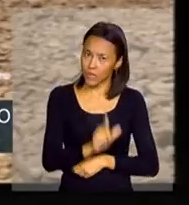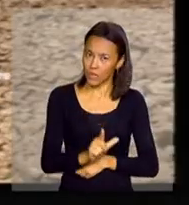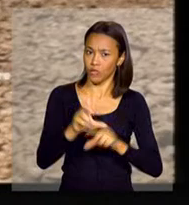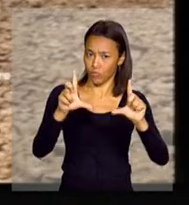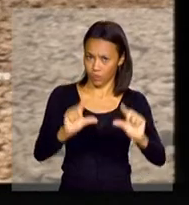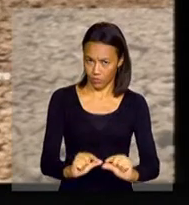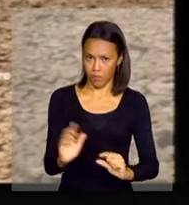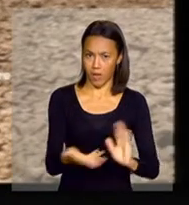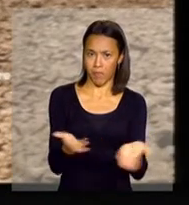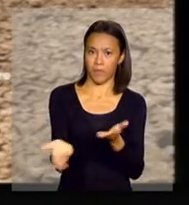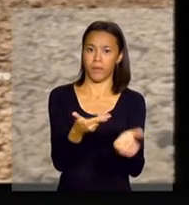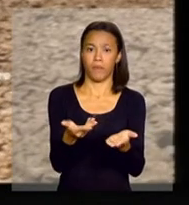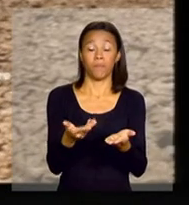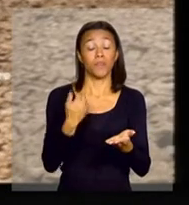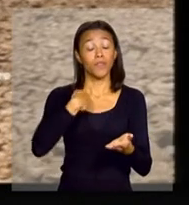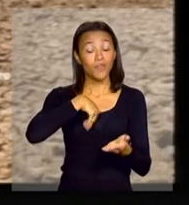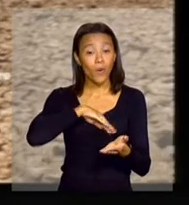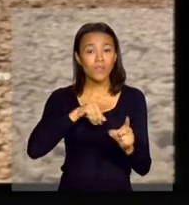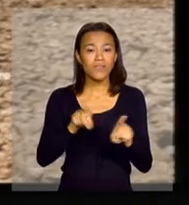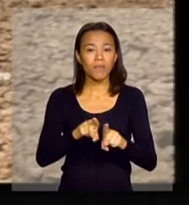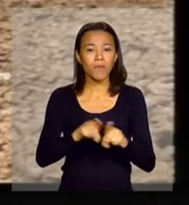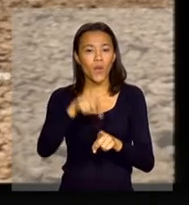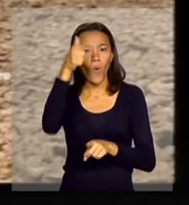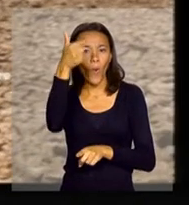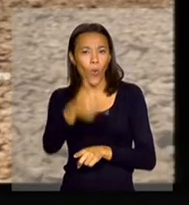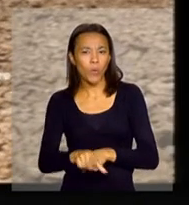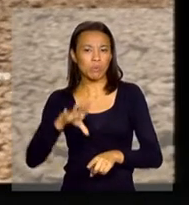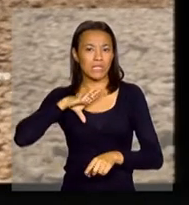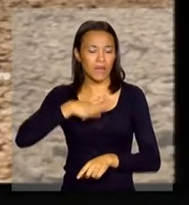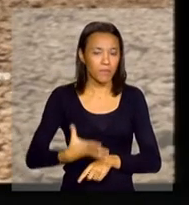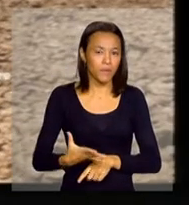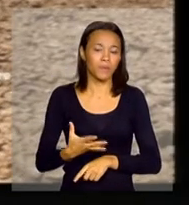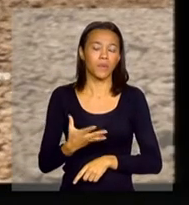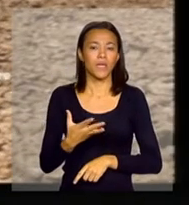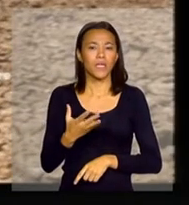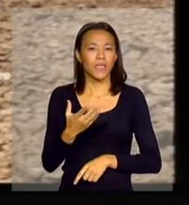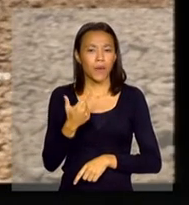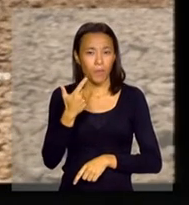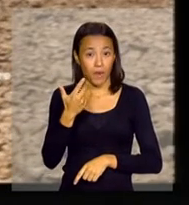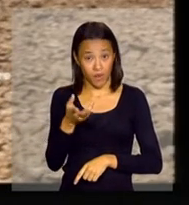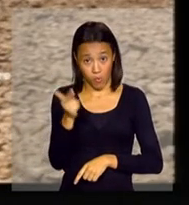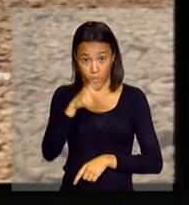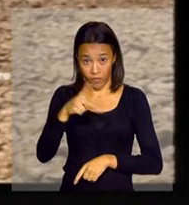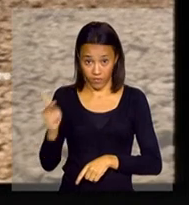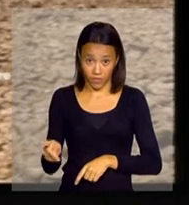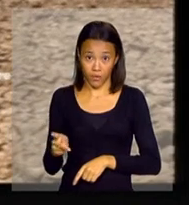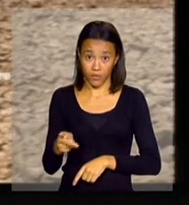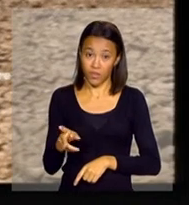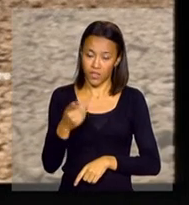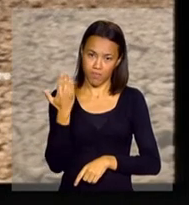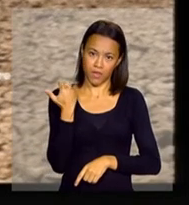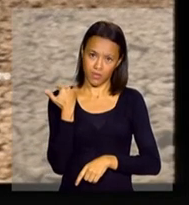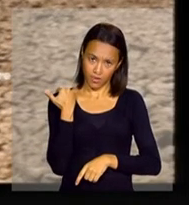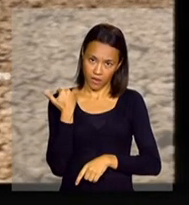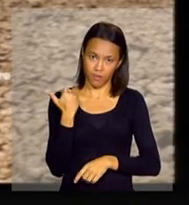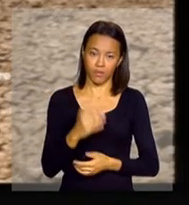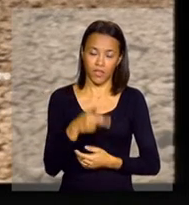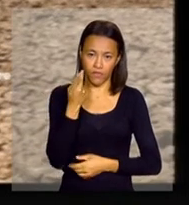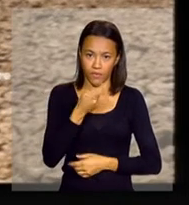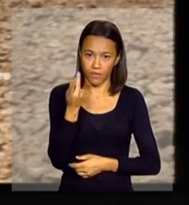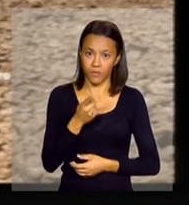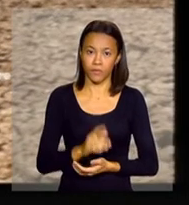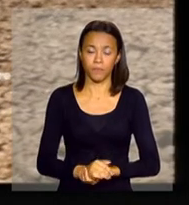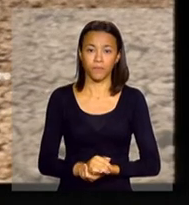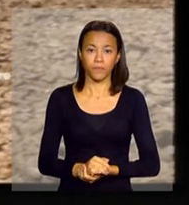precisa desmentir um outro desafio, que é desmentir uma previsão do professor Britaldo, feita alguns anos atrás, ele